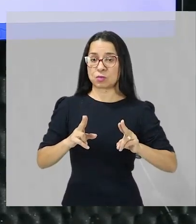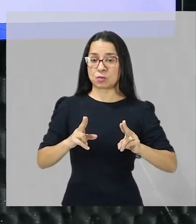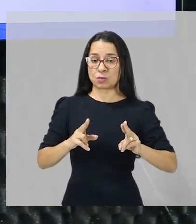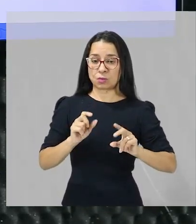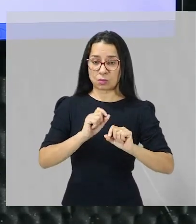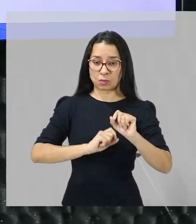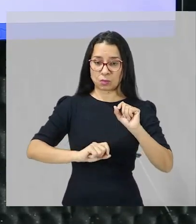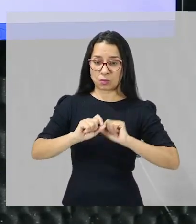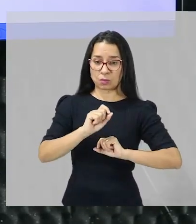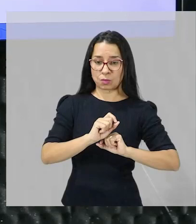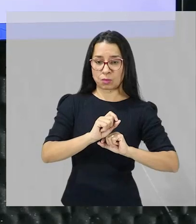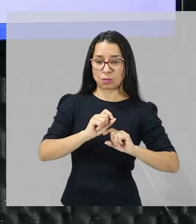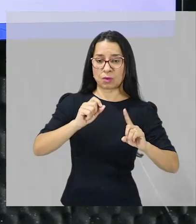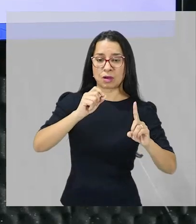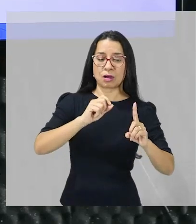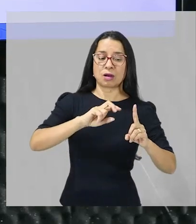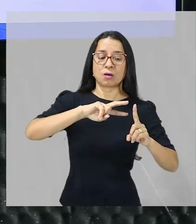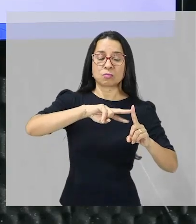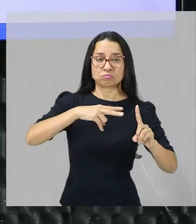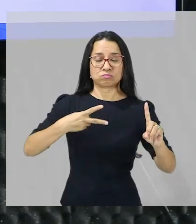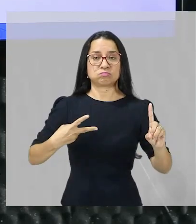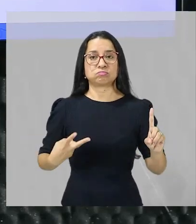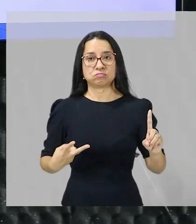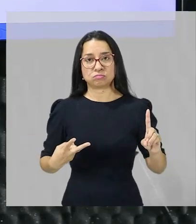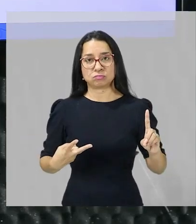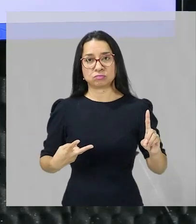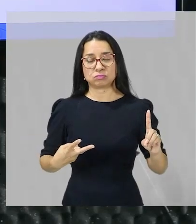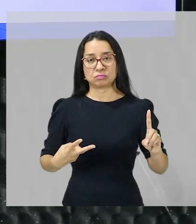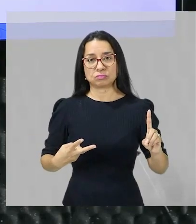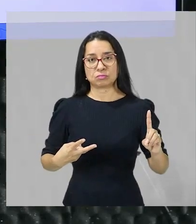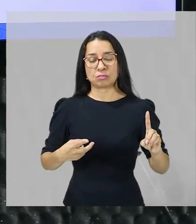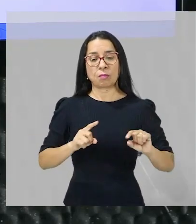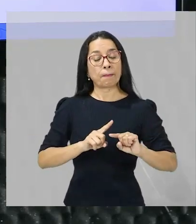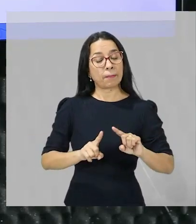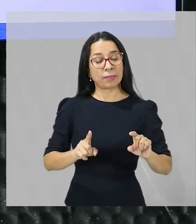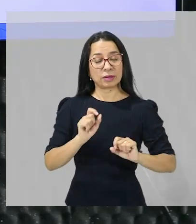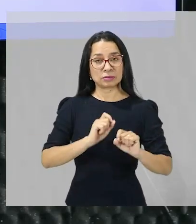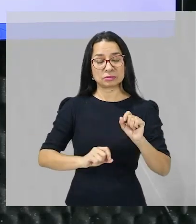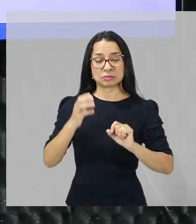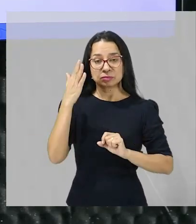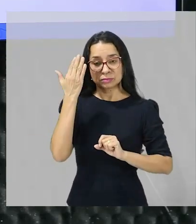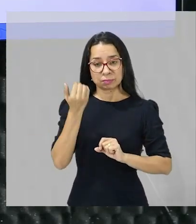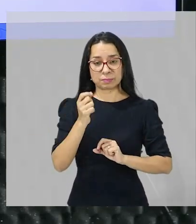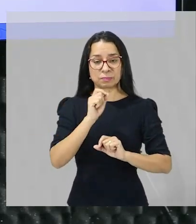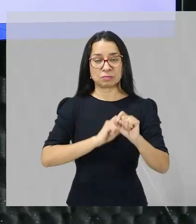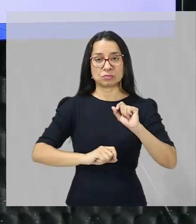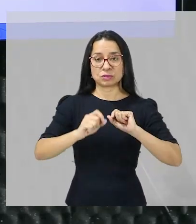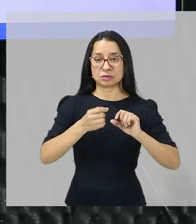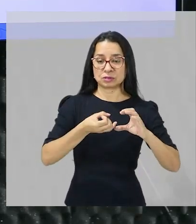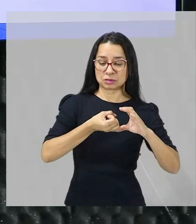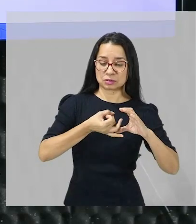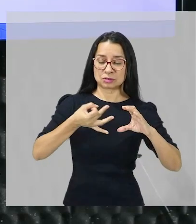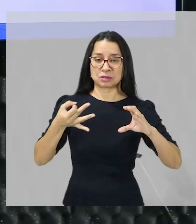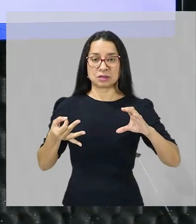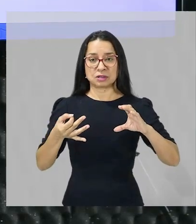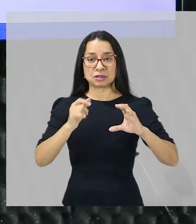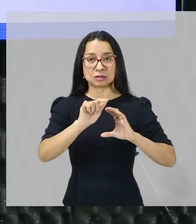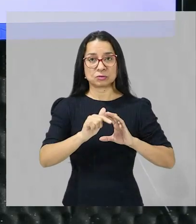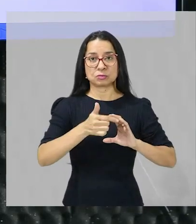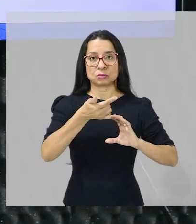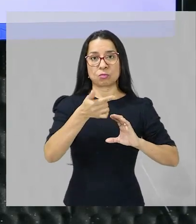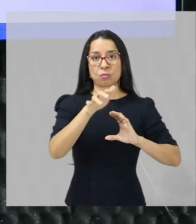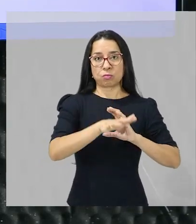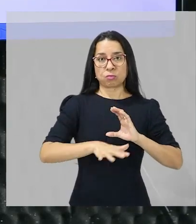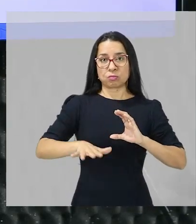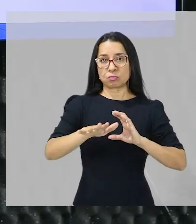Então, esses indivíduos têm o mesmo genótipo, só que nós sabemos que as características externas do indivíduo,